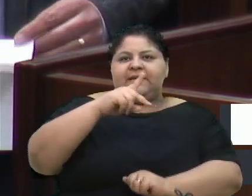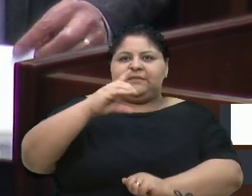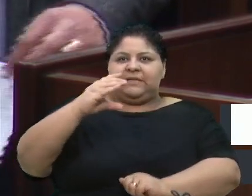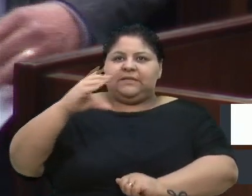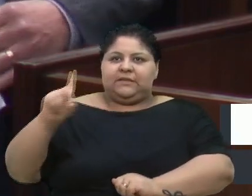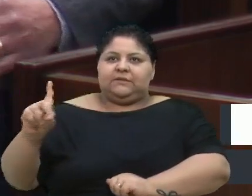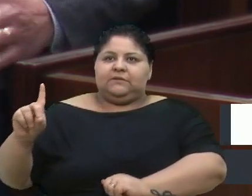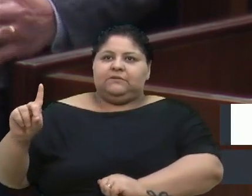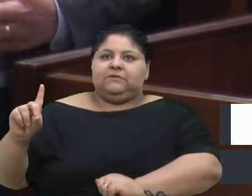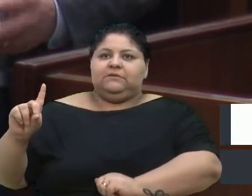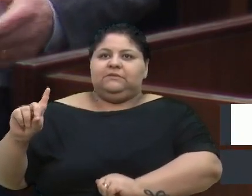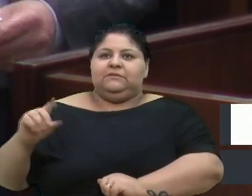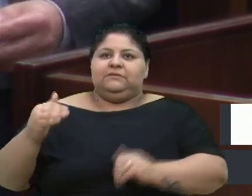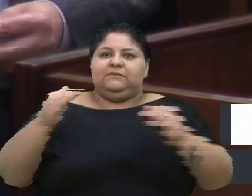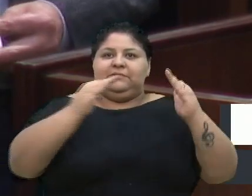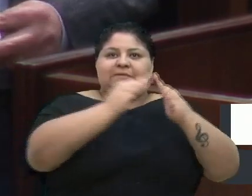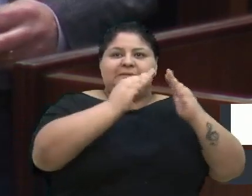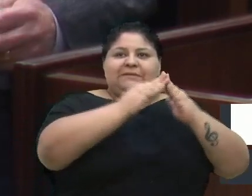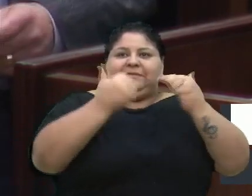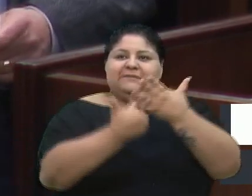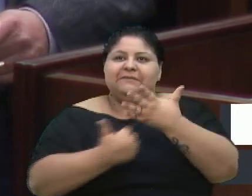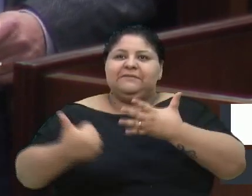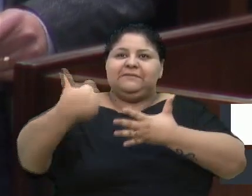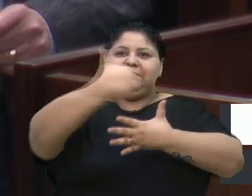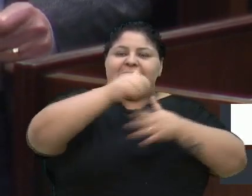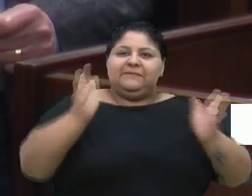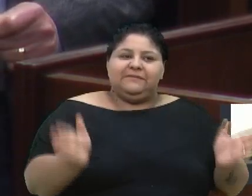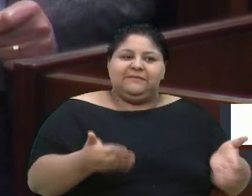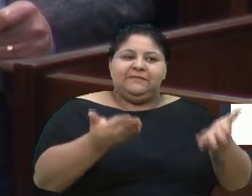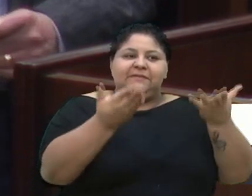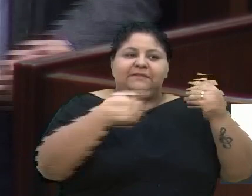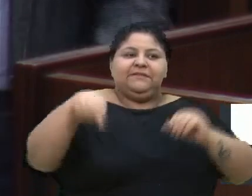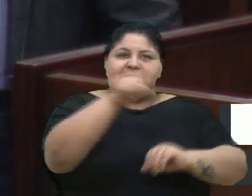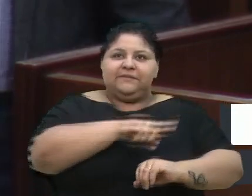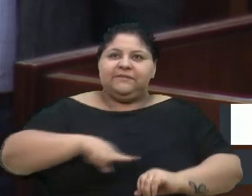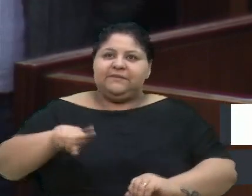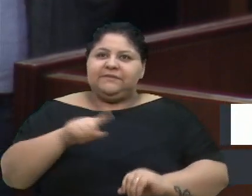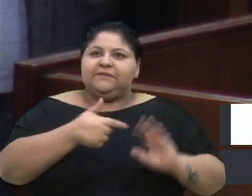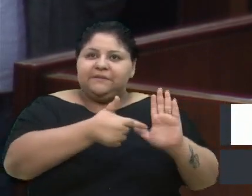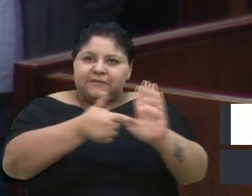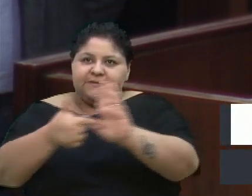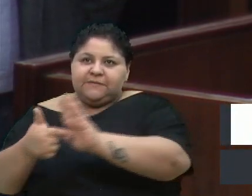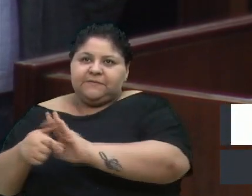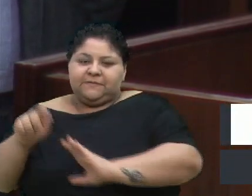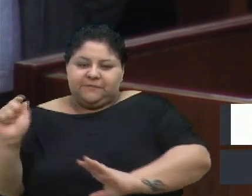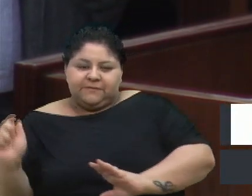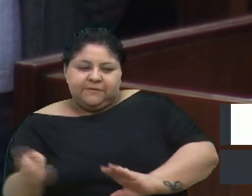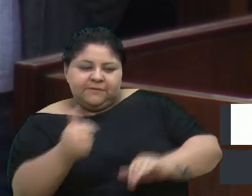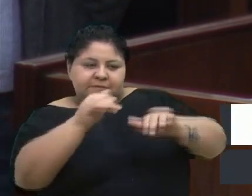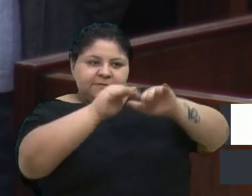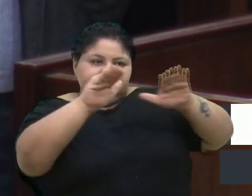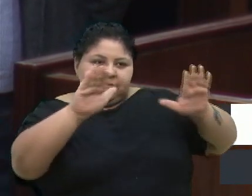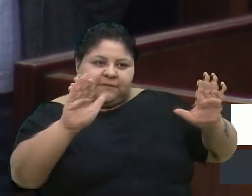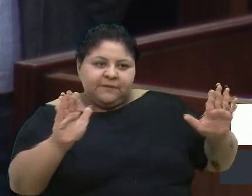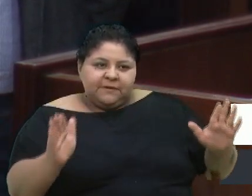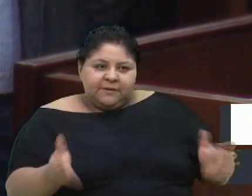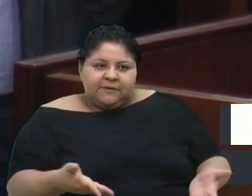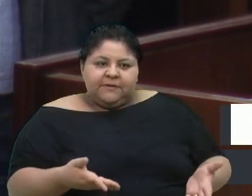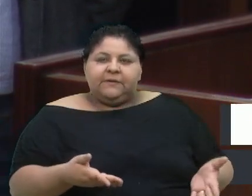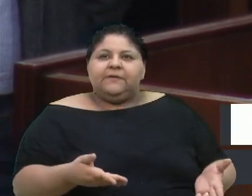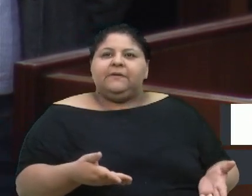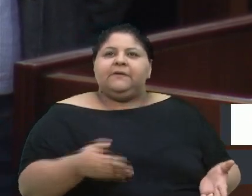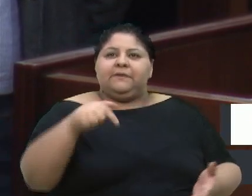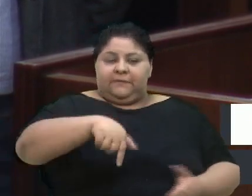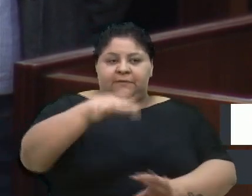os vereadores desta casa para prestigiar esse evento. Gostaria de salientar que o tênis de mesa é um esporte olímpico e paralímpico. Caxias do